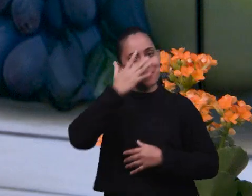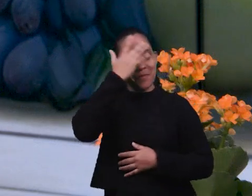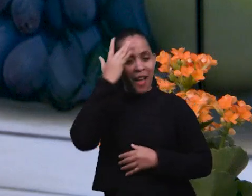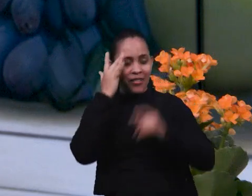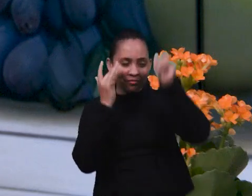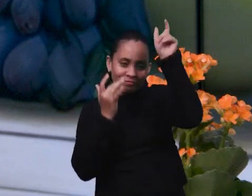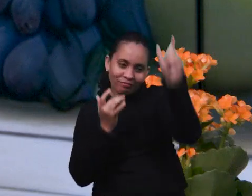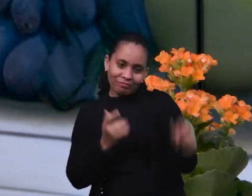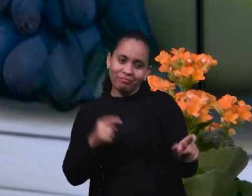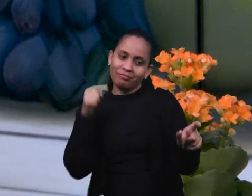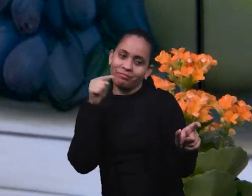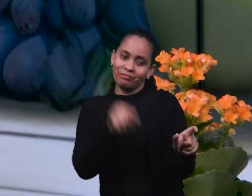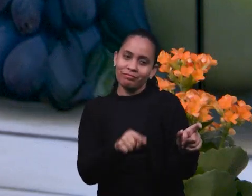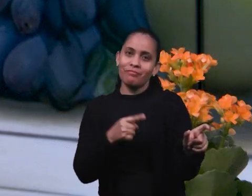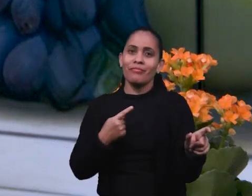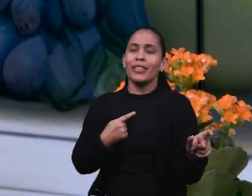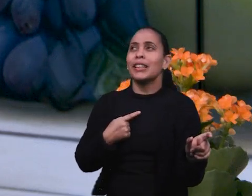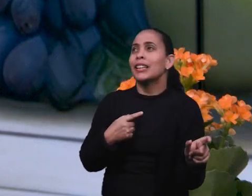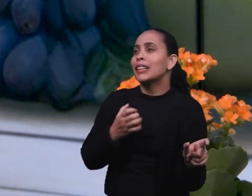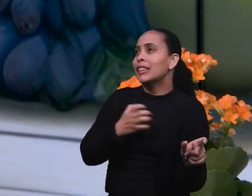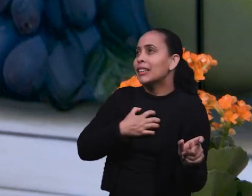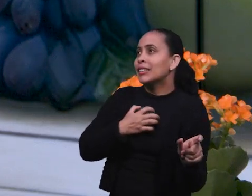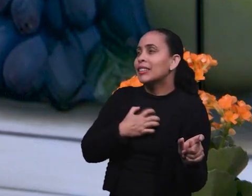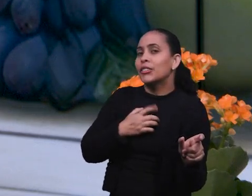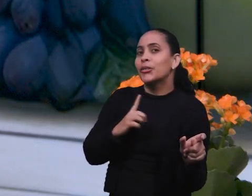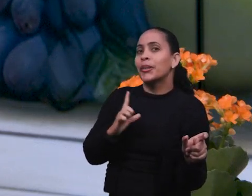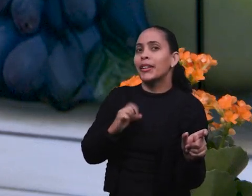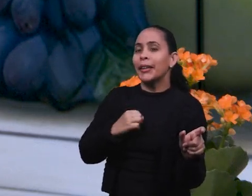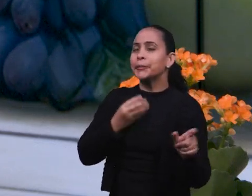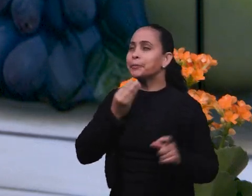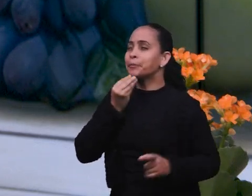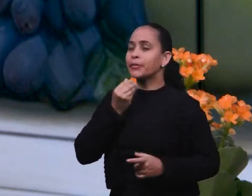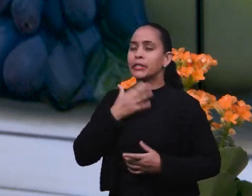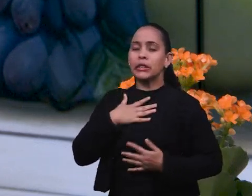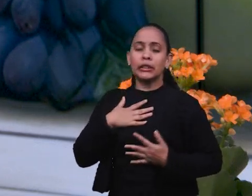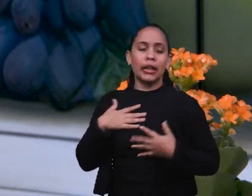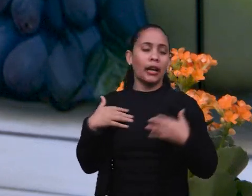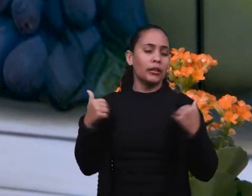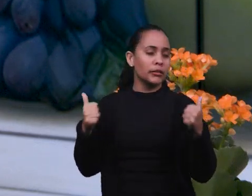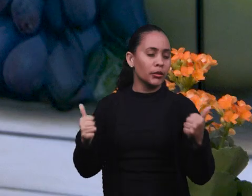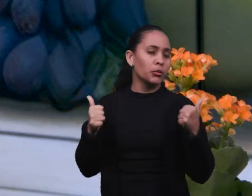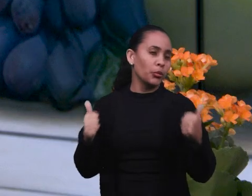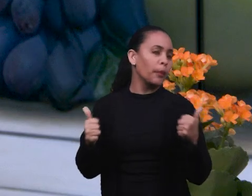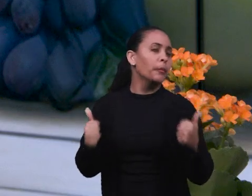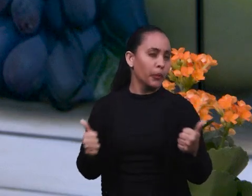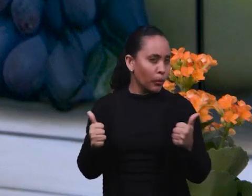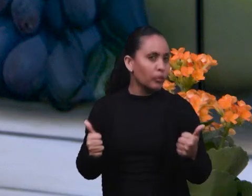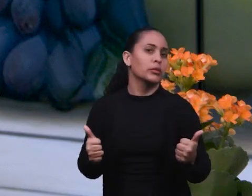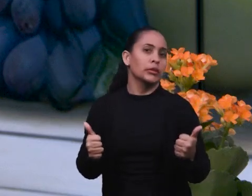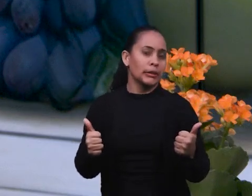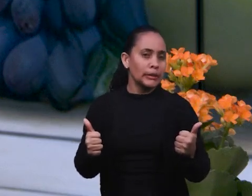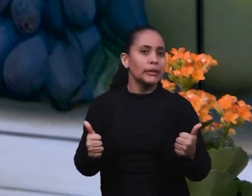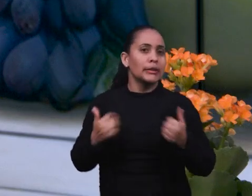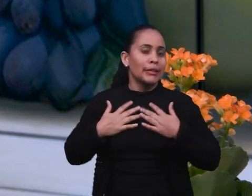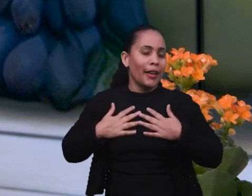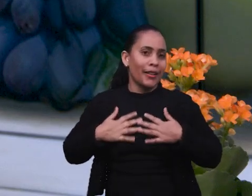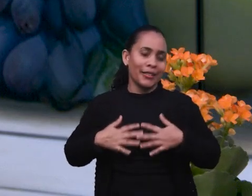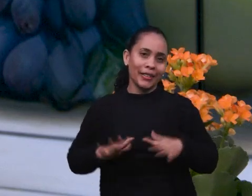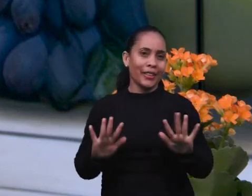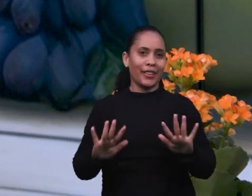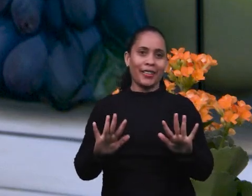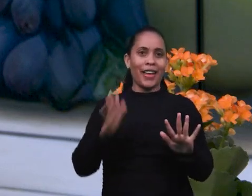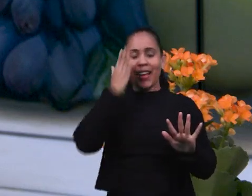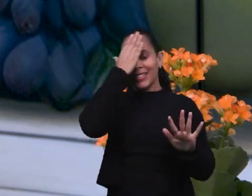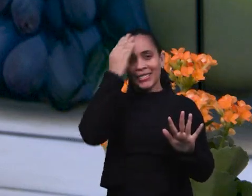paciente, como ele tem ali uma saciedade assim muito intensa,